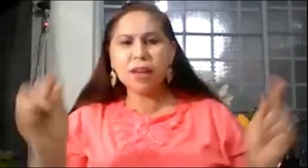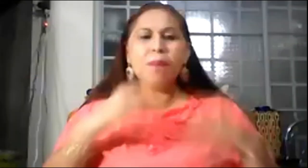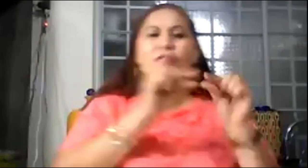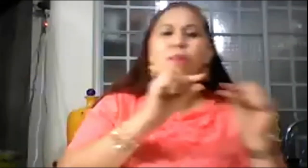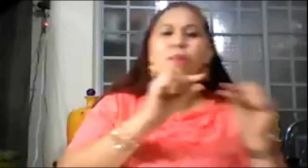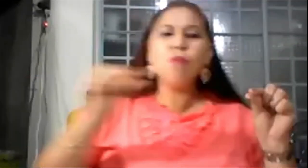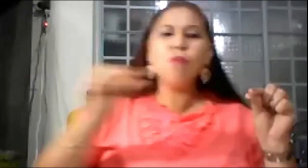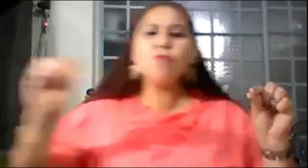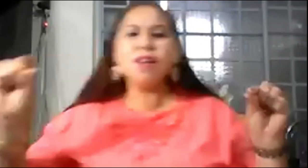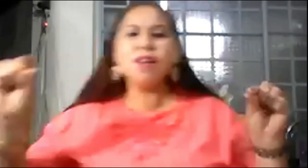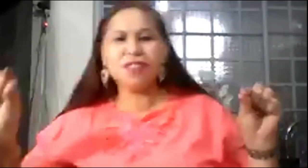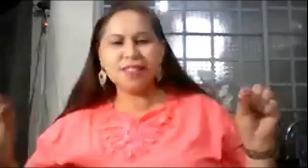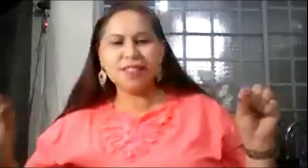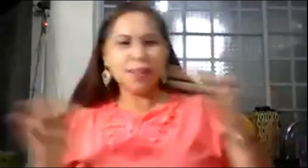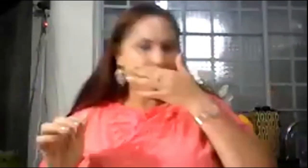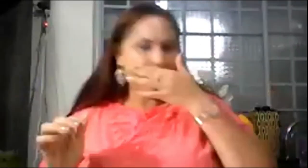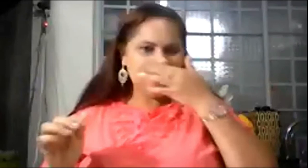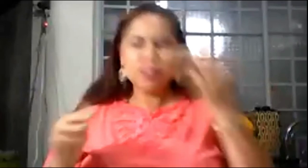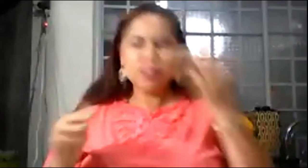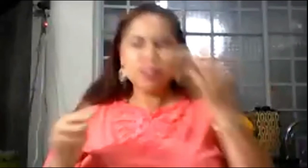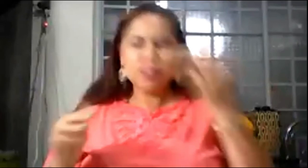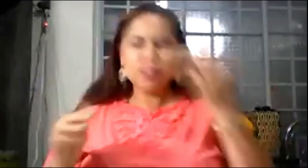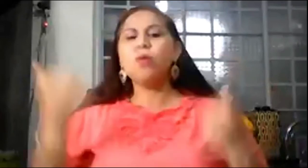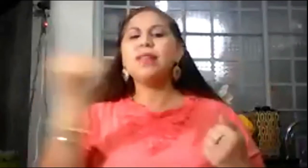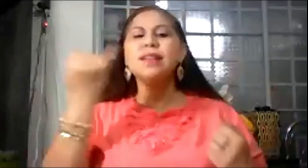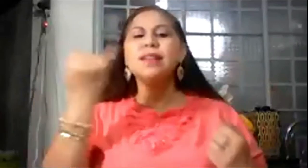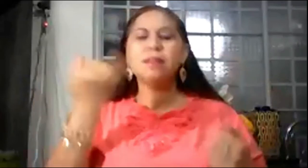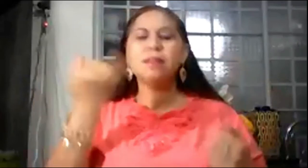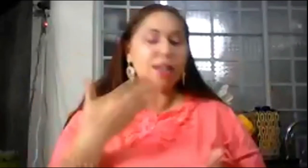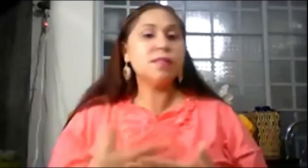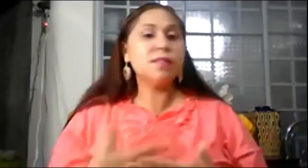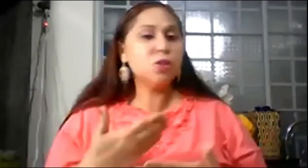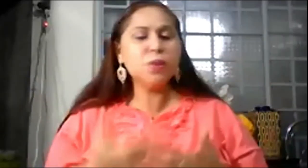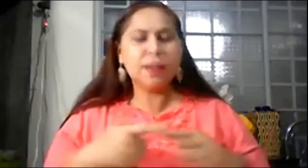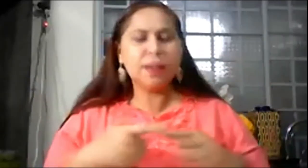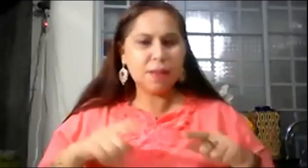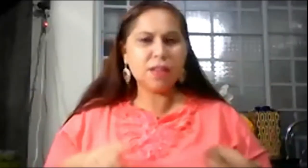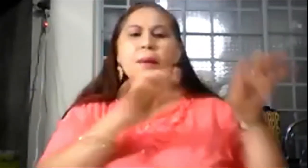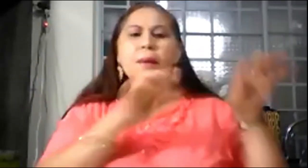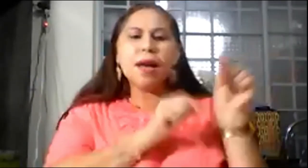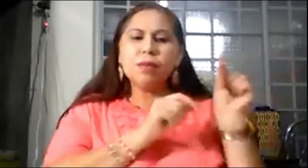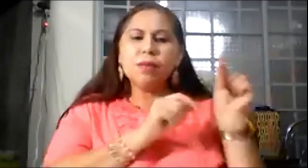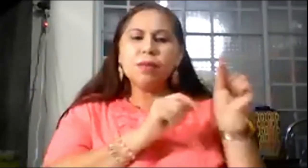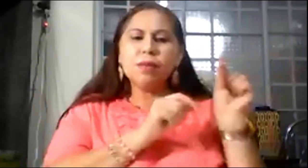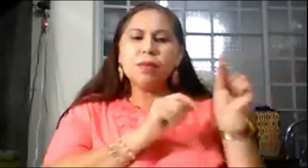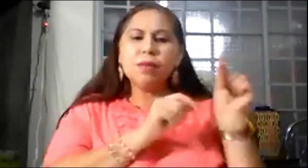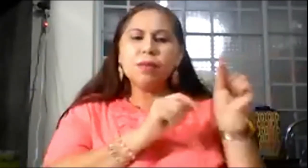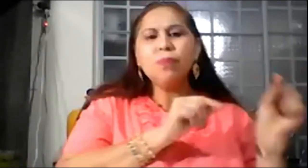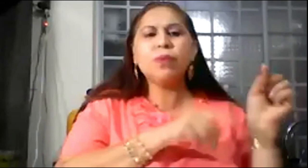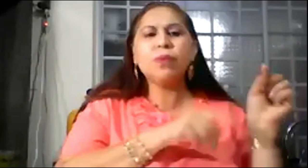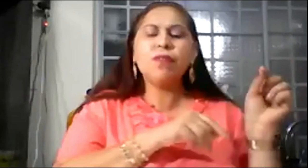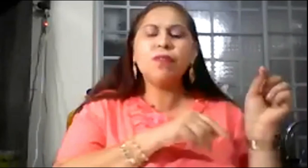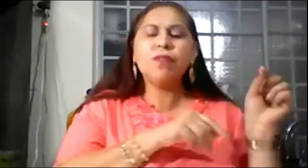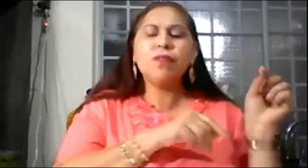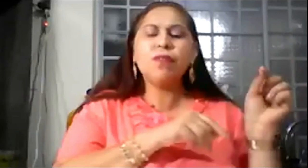para formar uma frase. Então, veja como é interessante, não é? Esse estudo da gramática. A gente partiu do som